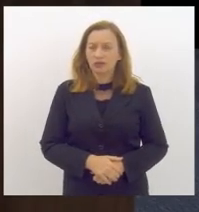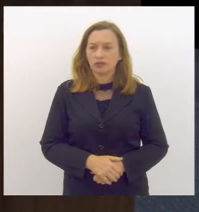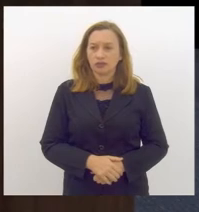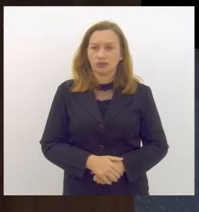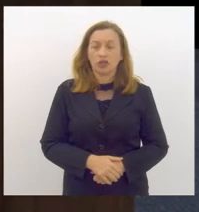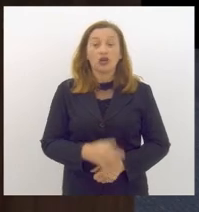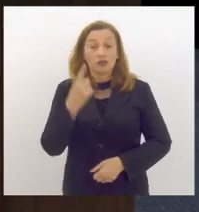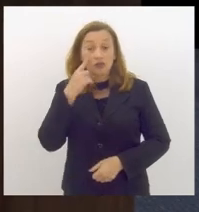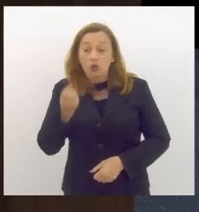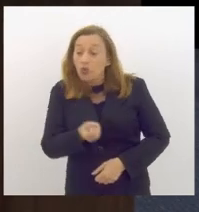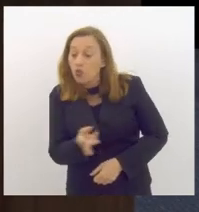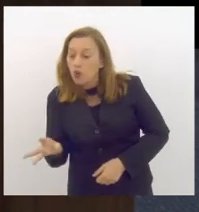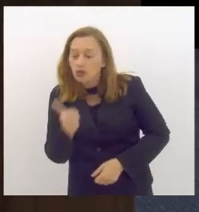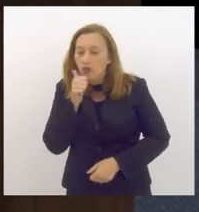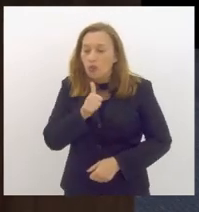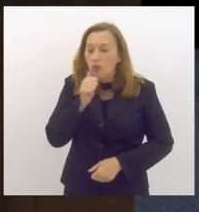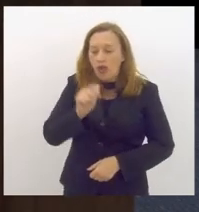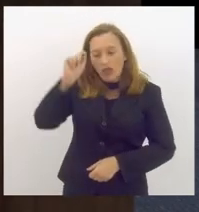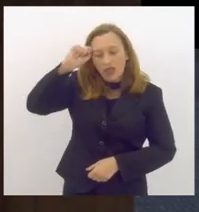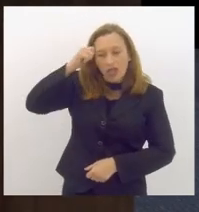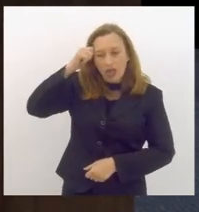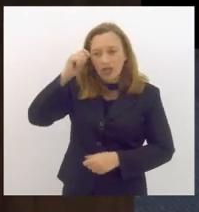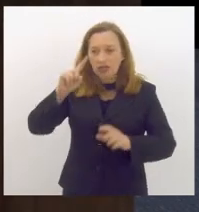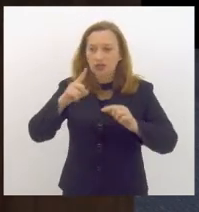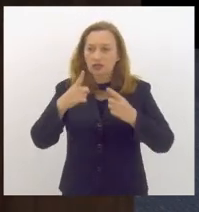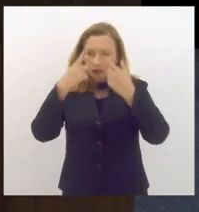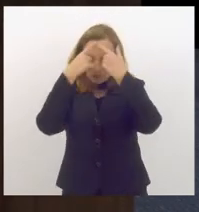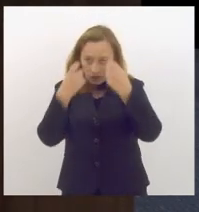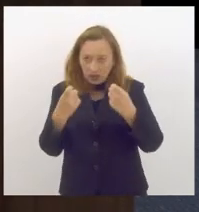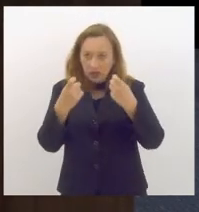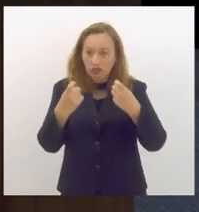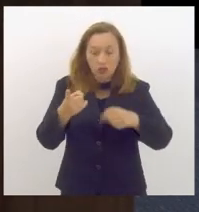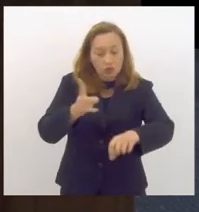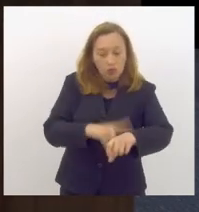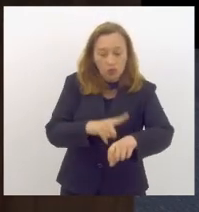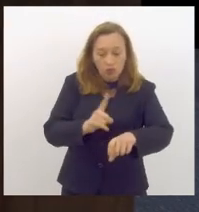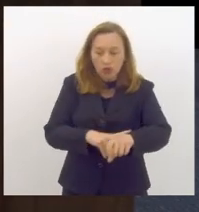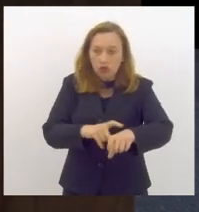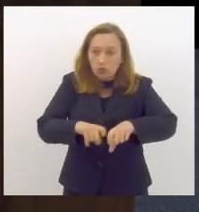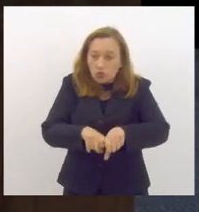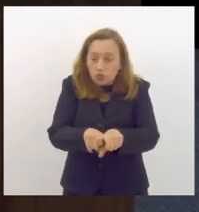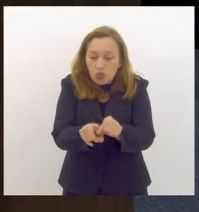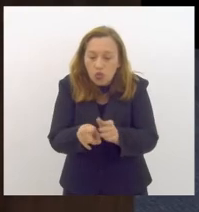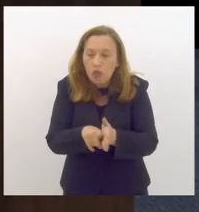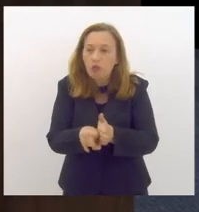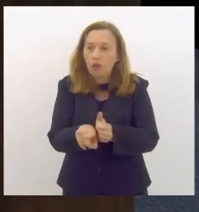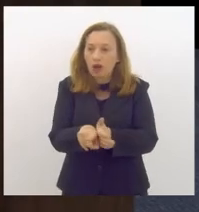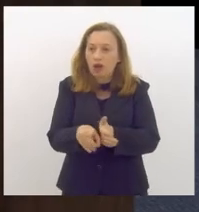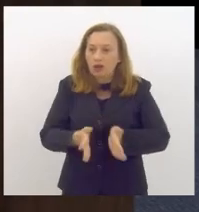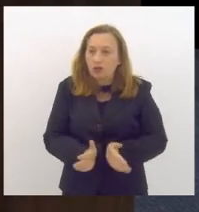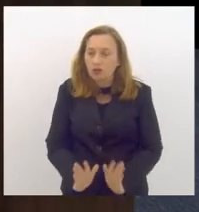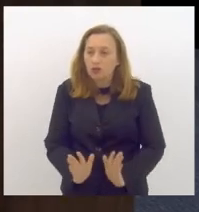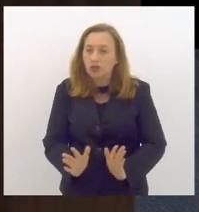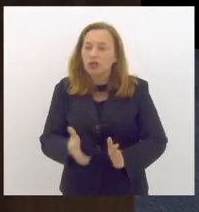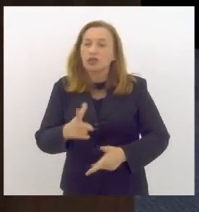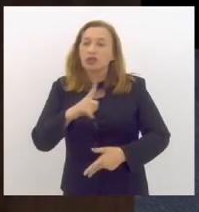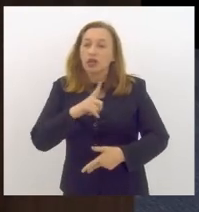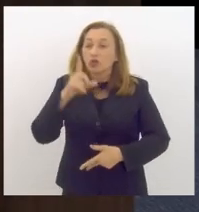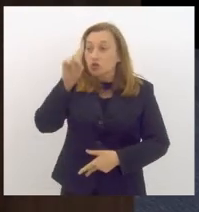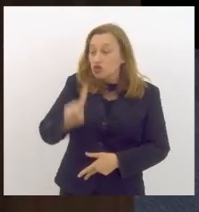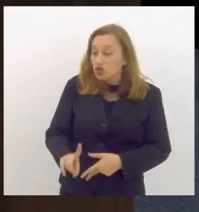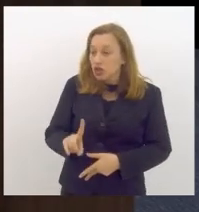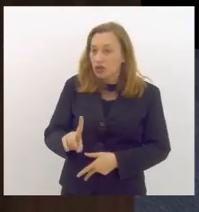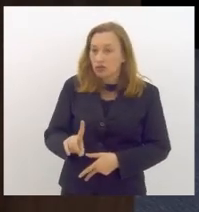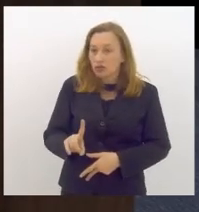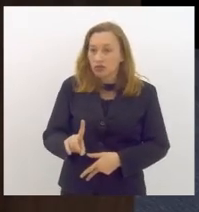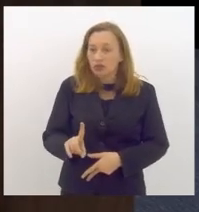o quanto mulheres negras são violentadas na hora do parto, quando essas mulheres sequer têm o direito de